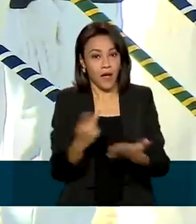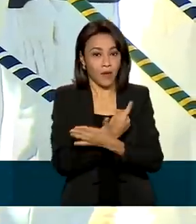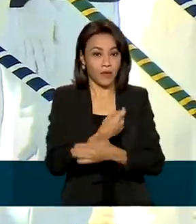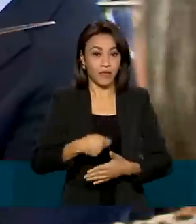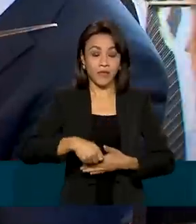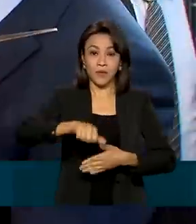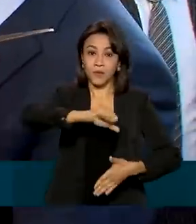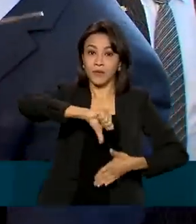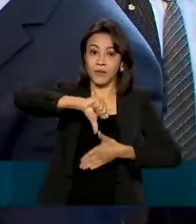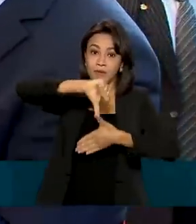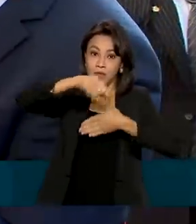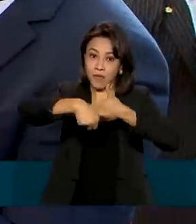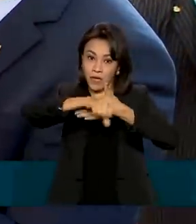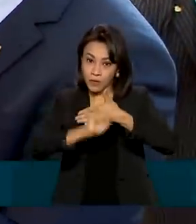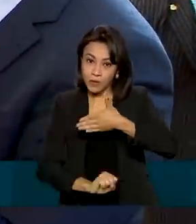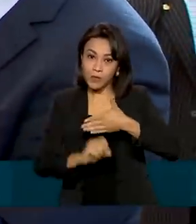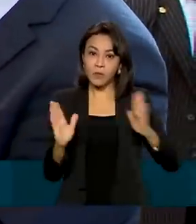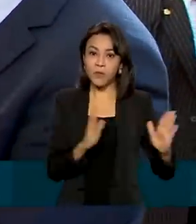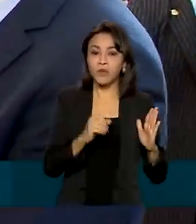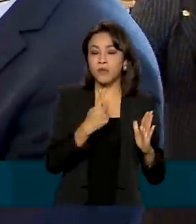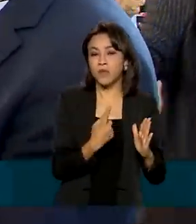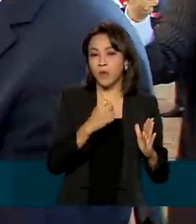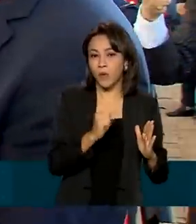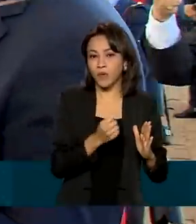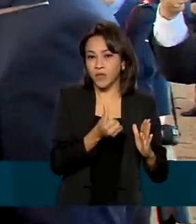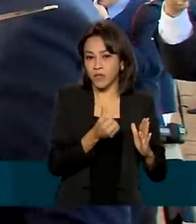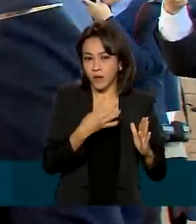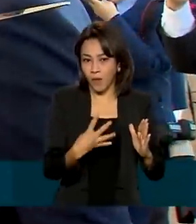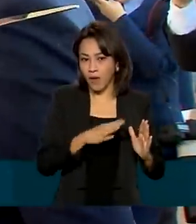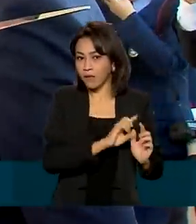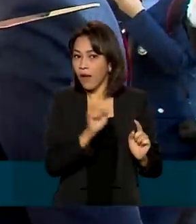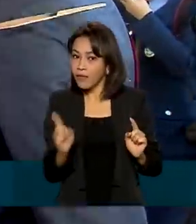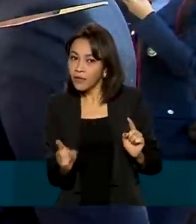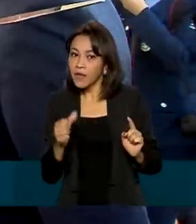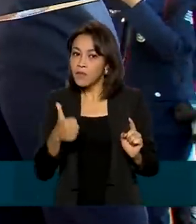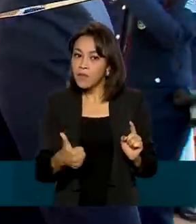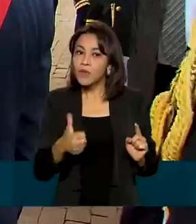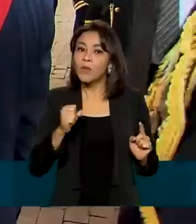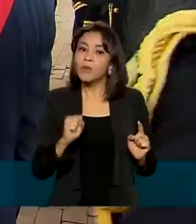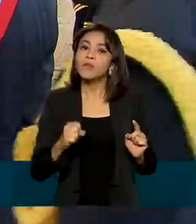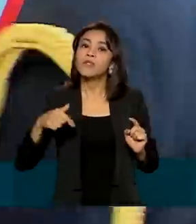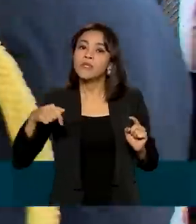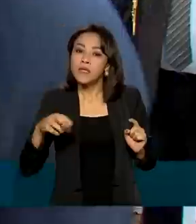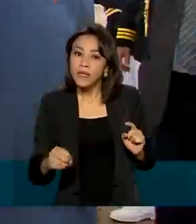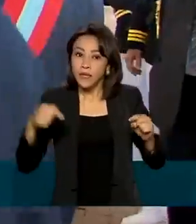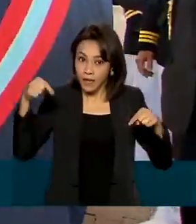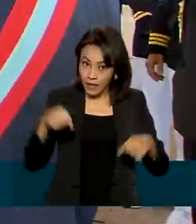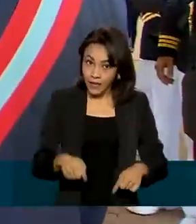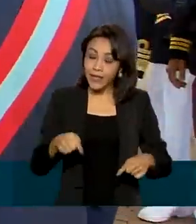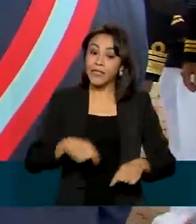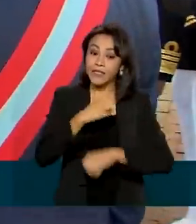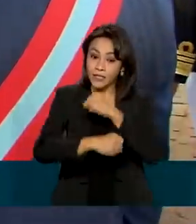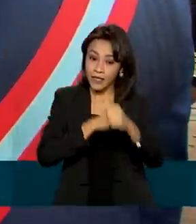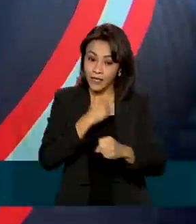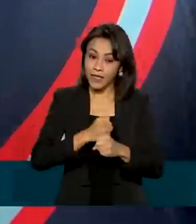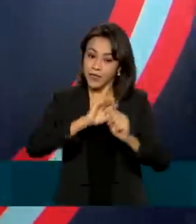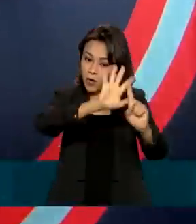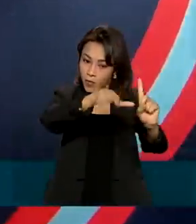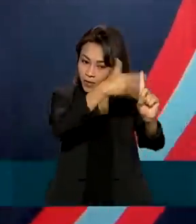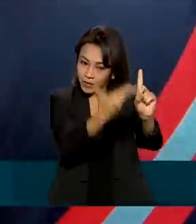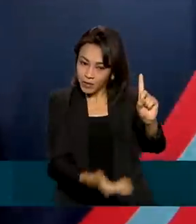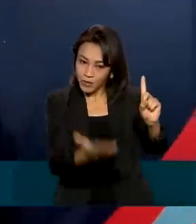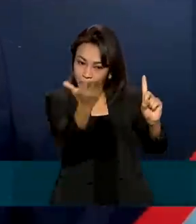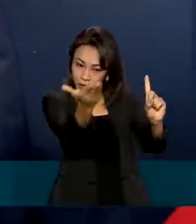que ocorreu entre 1864 e 1870. Este ano, a Marinha homenageou o Imperial Marinheiro